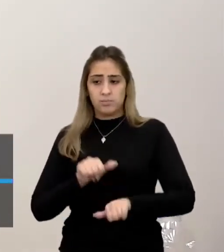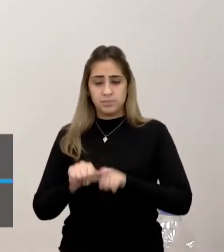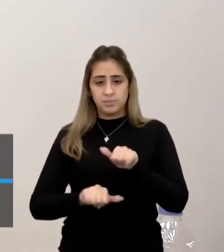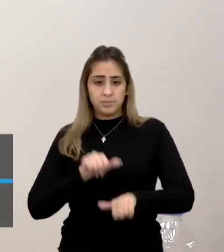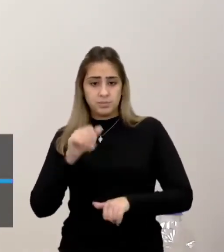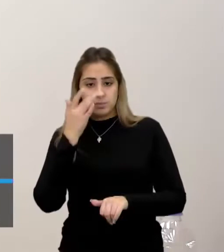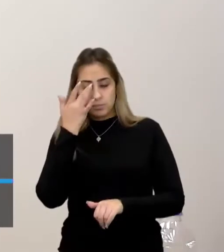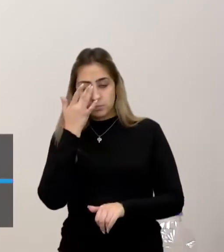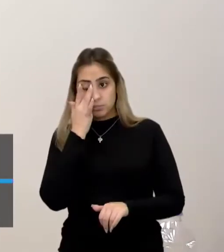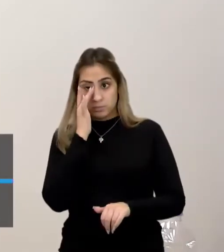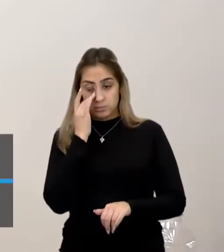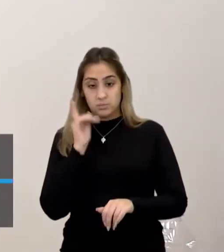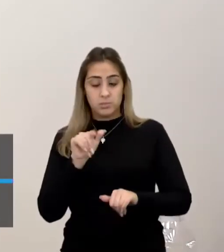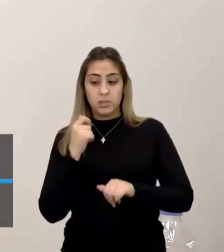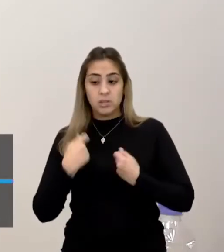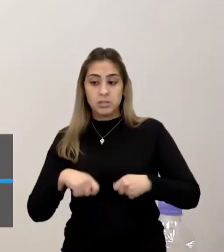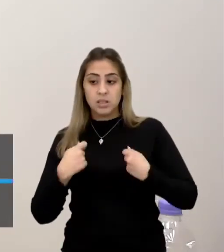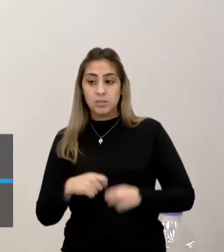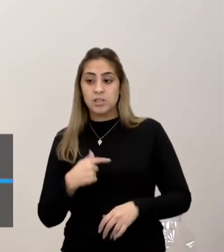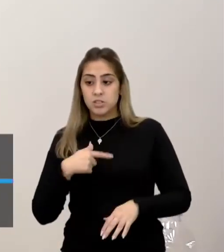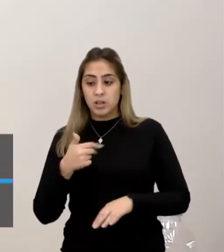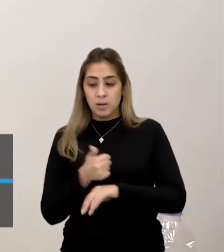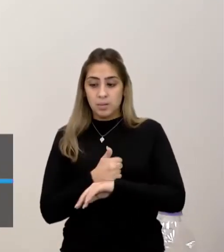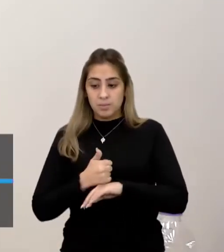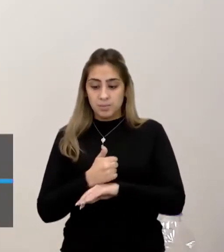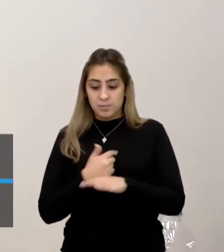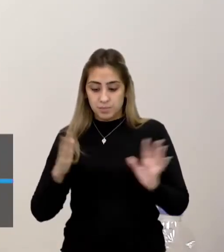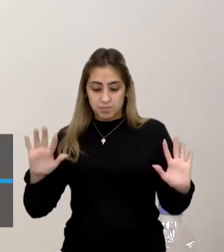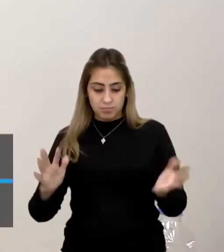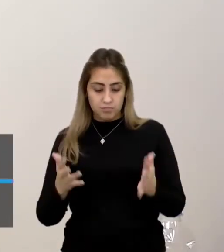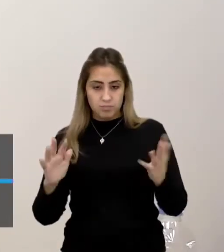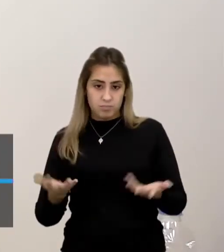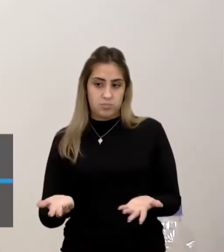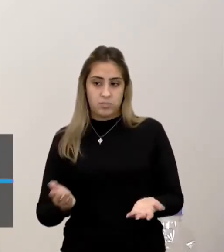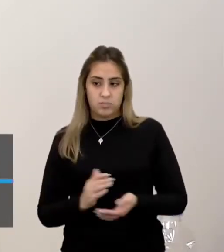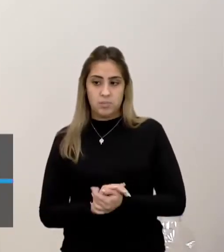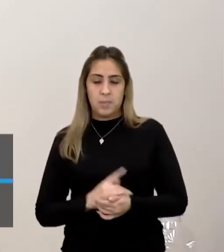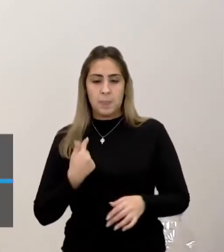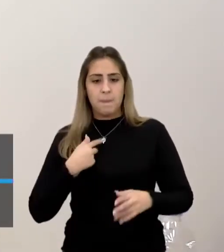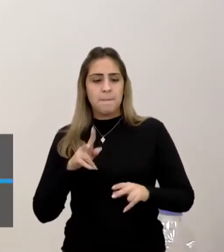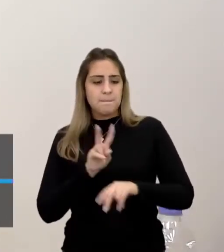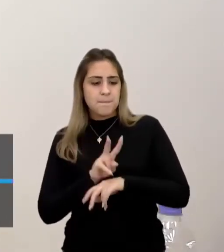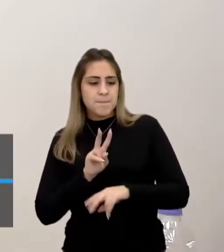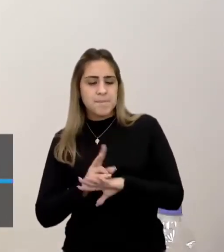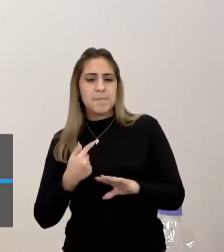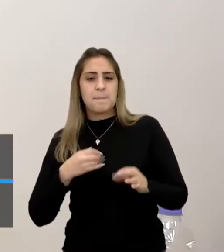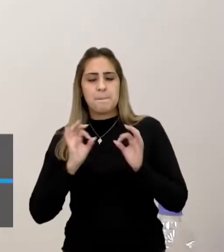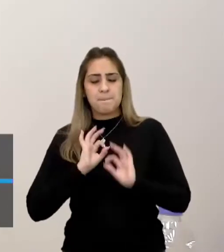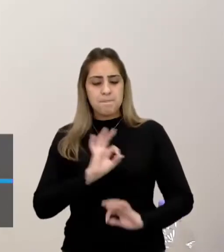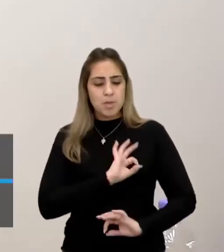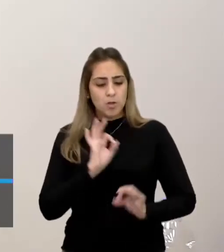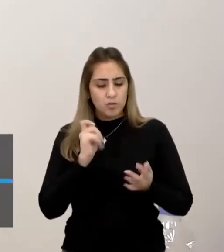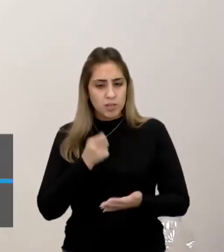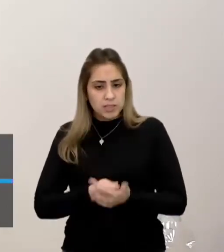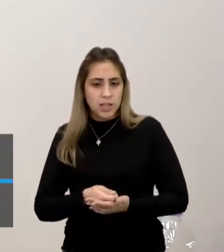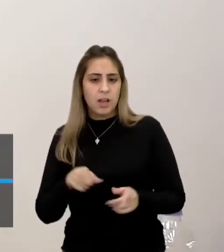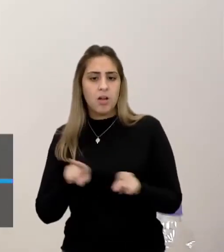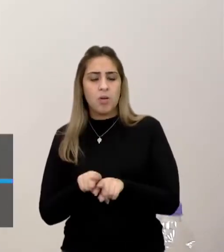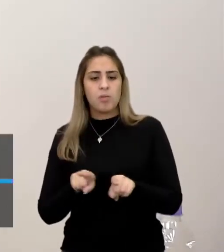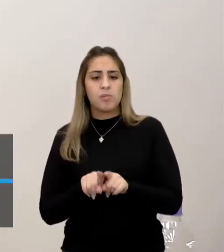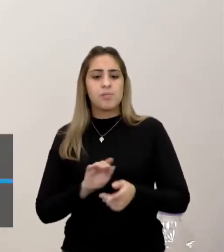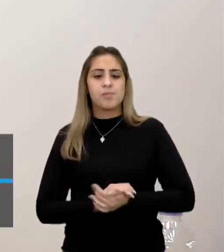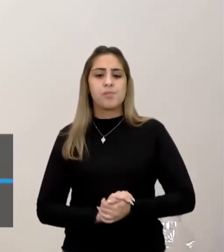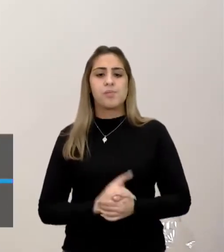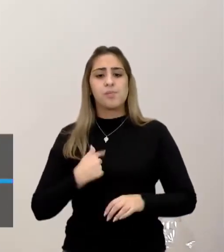transformando e não necessariamente a profissão é extinta, né? O escrivão, o oficial